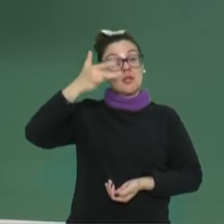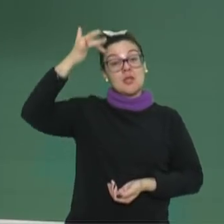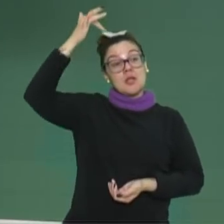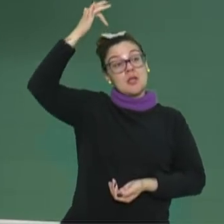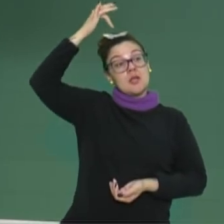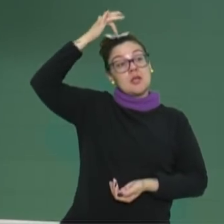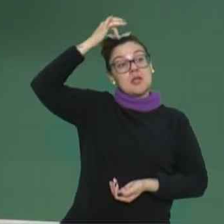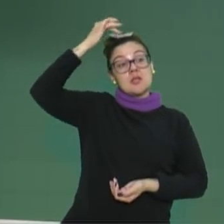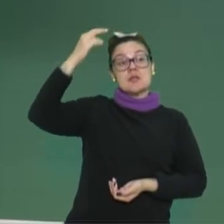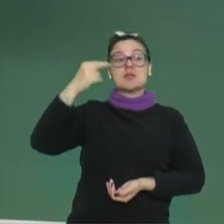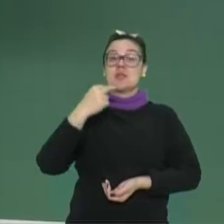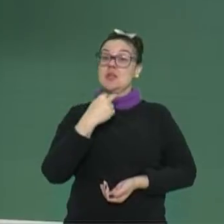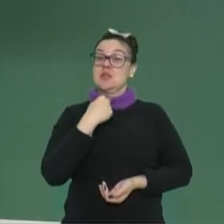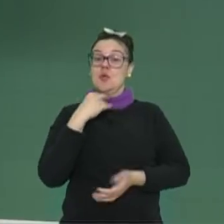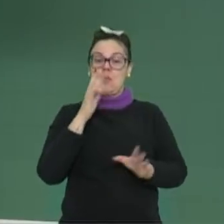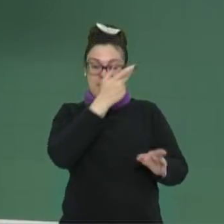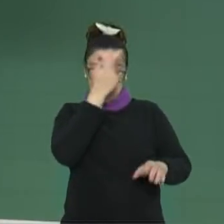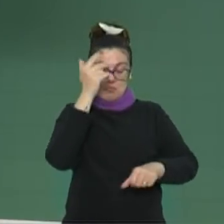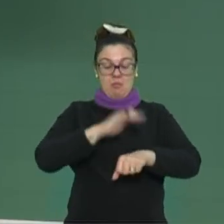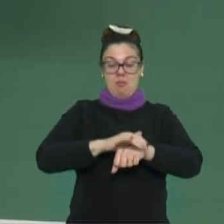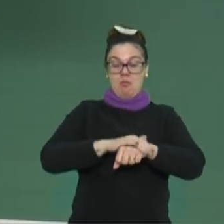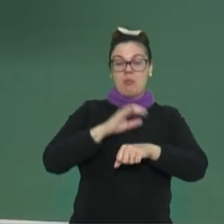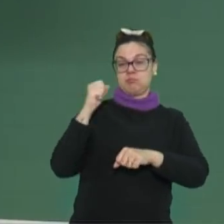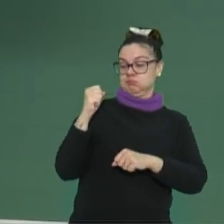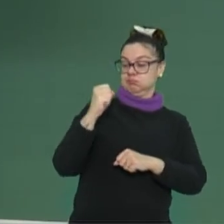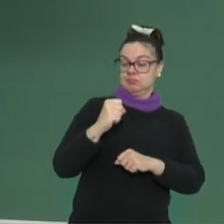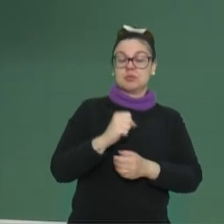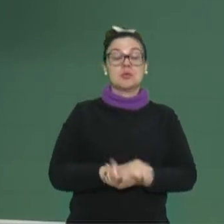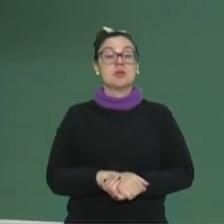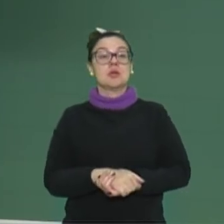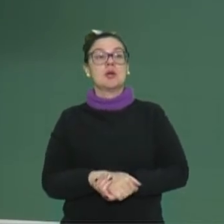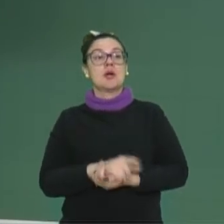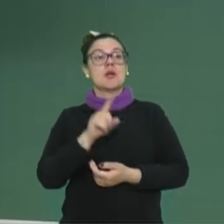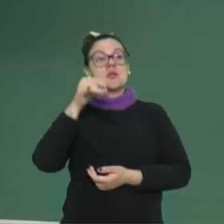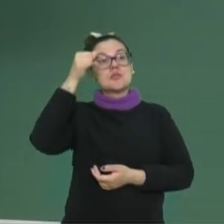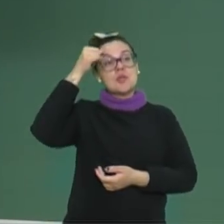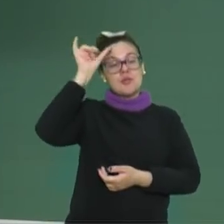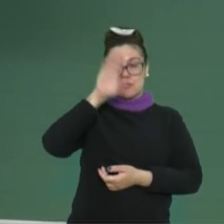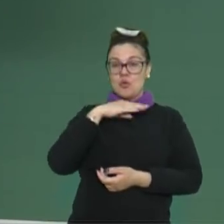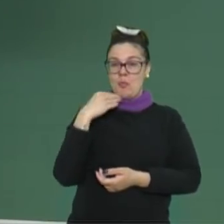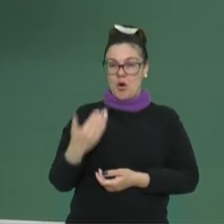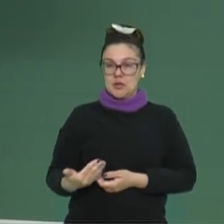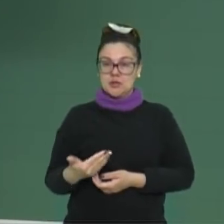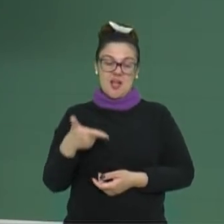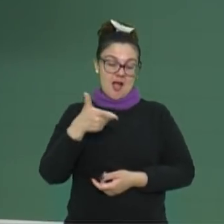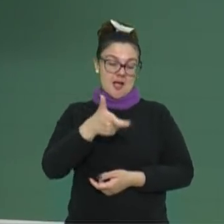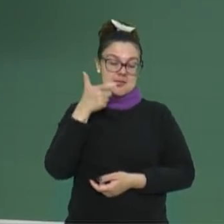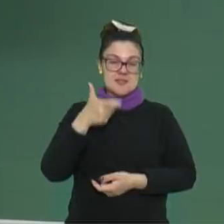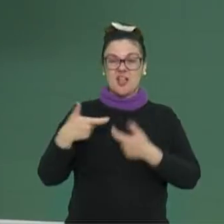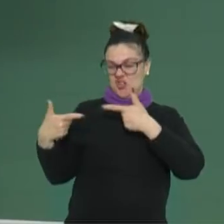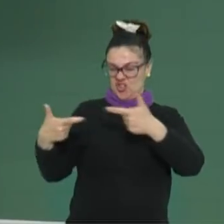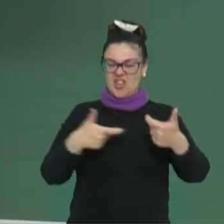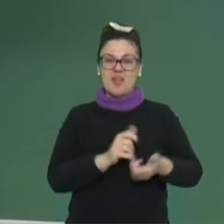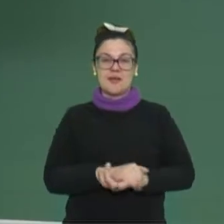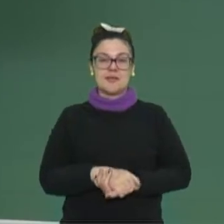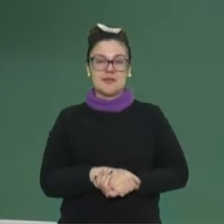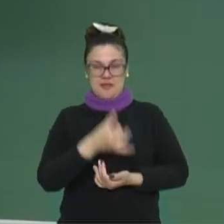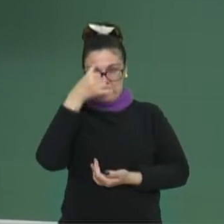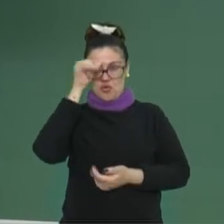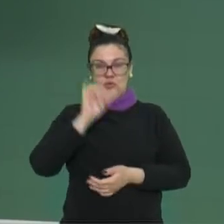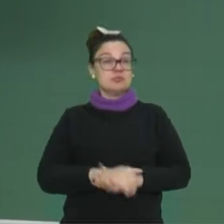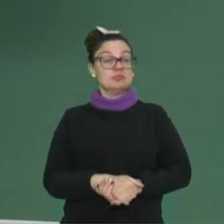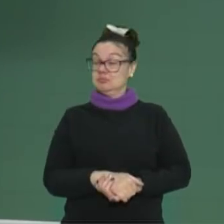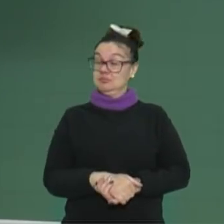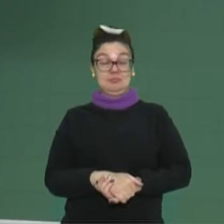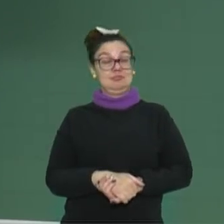pode ser extinta por obra humana, por exemplo. Isso evitou mortes, assassinatos, guerras?